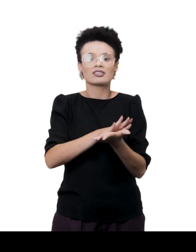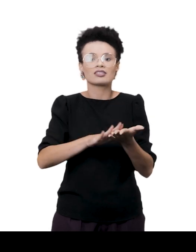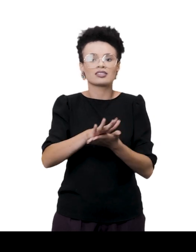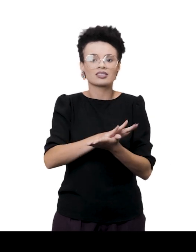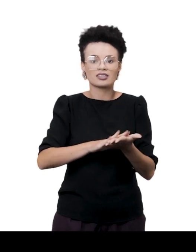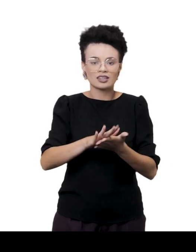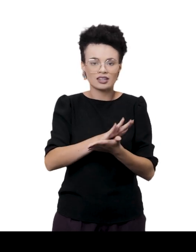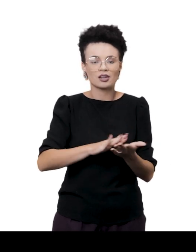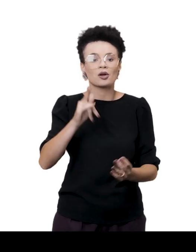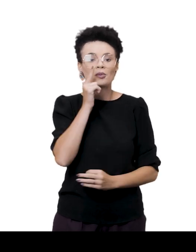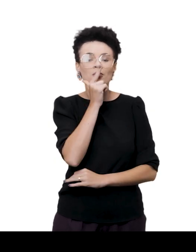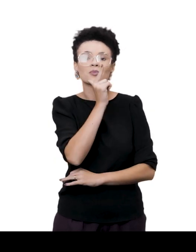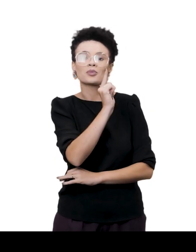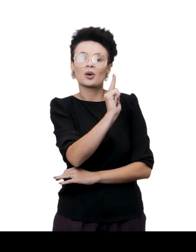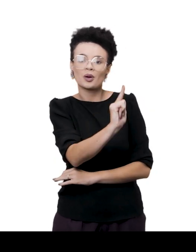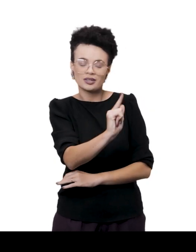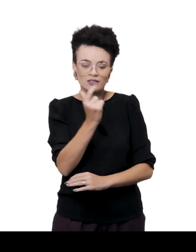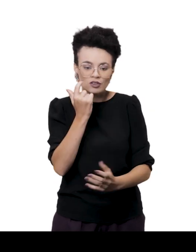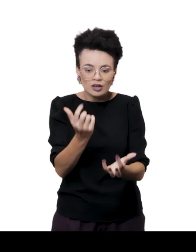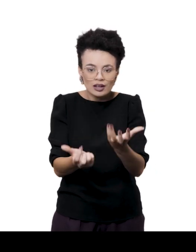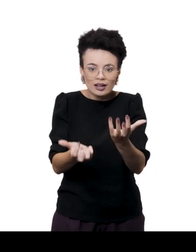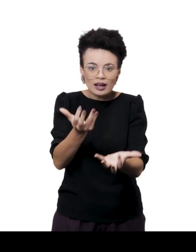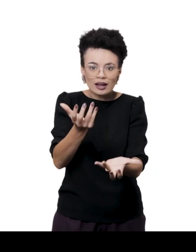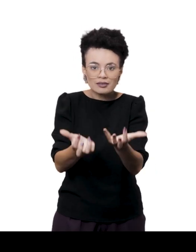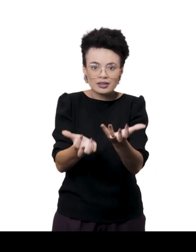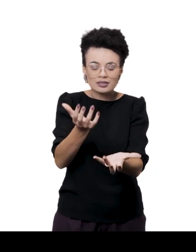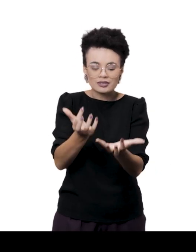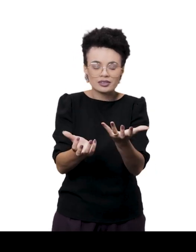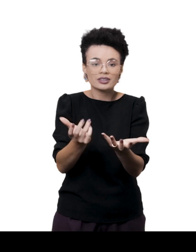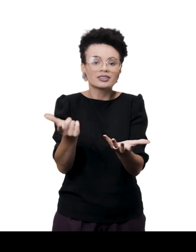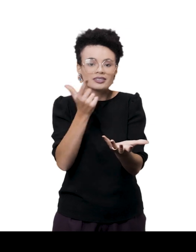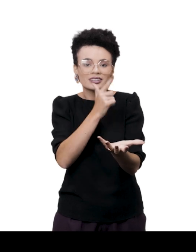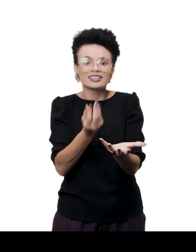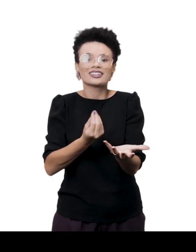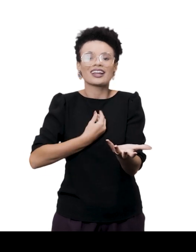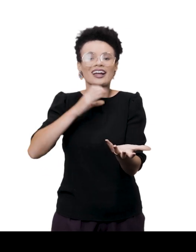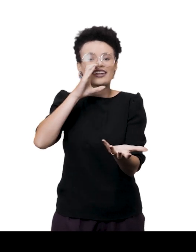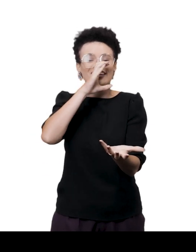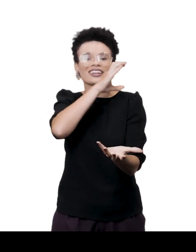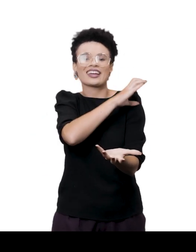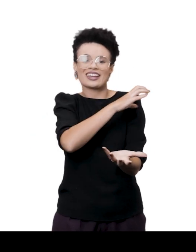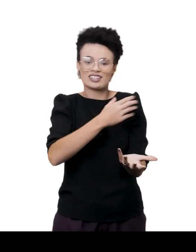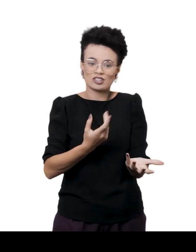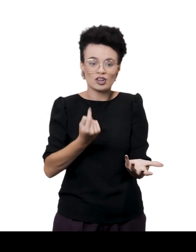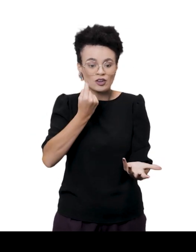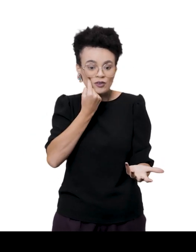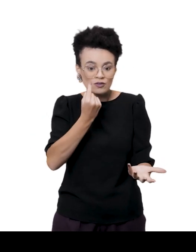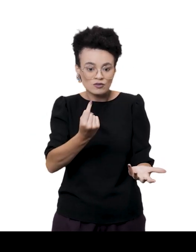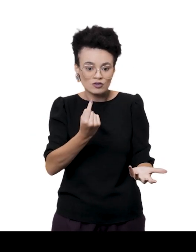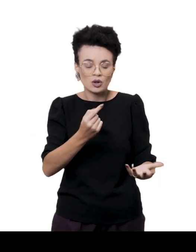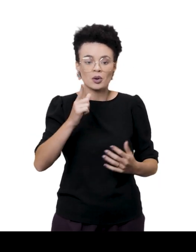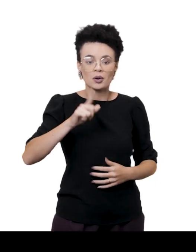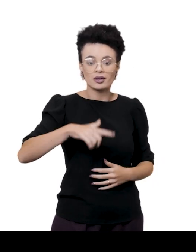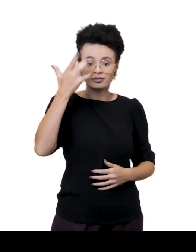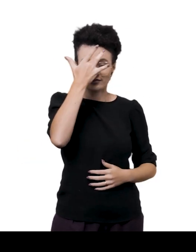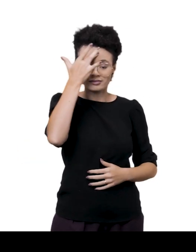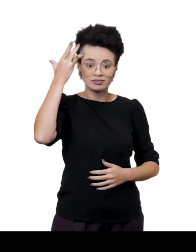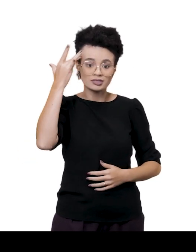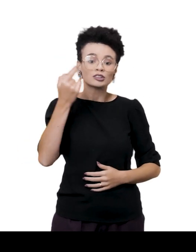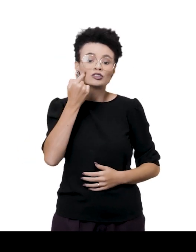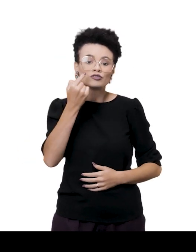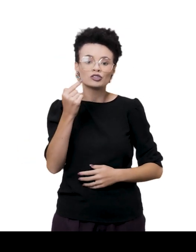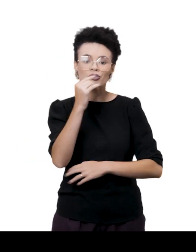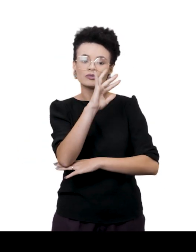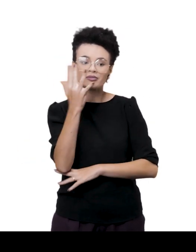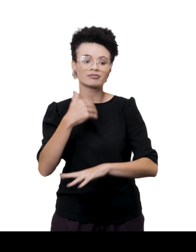da mata e se aquecem ao redor de uma fogueira. A cena exala hedonismo, onde humanidade,